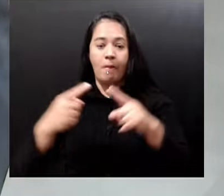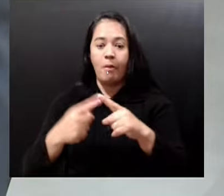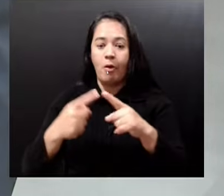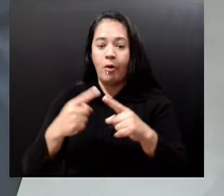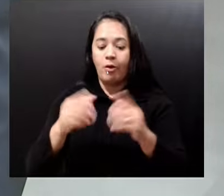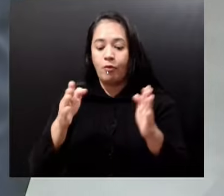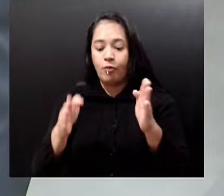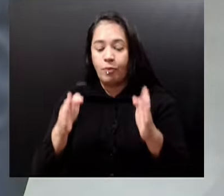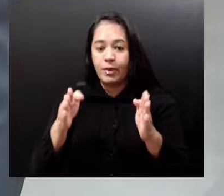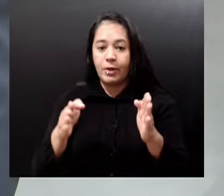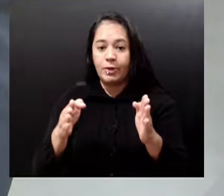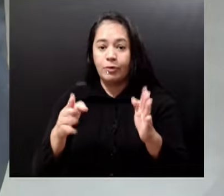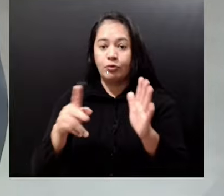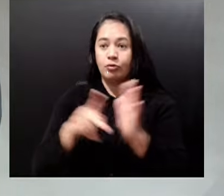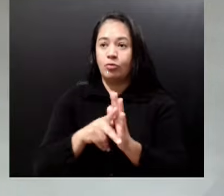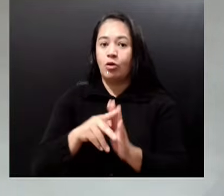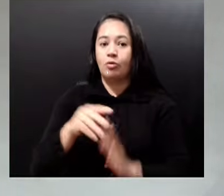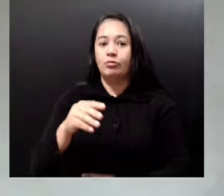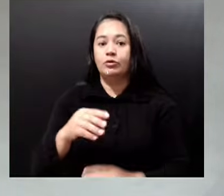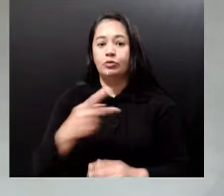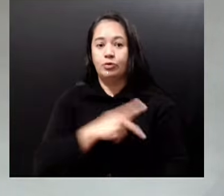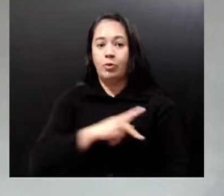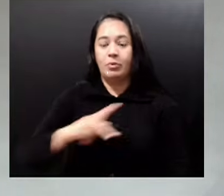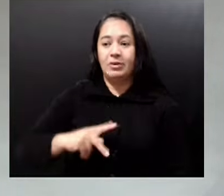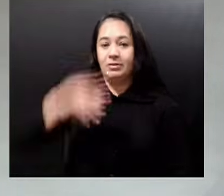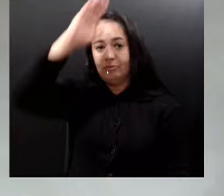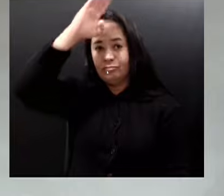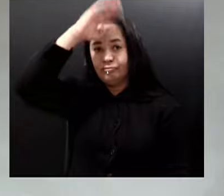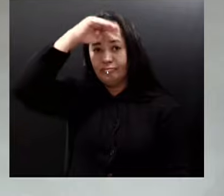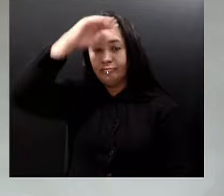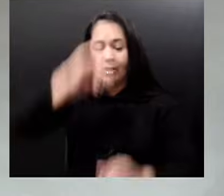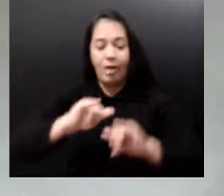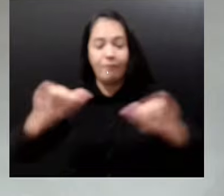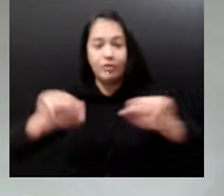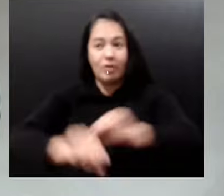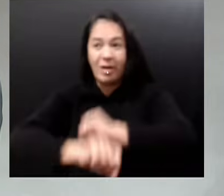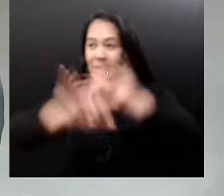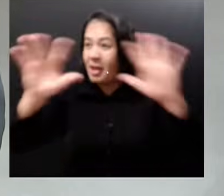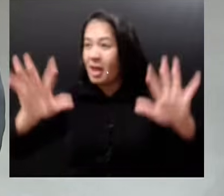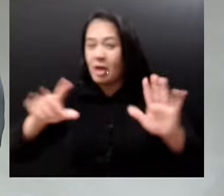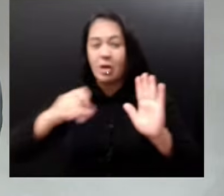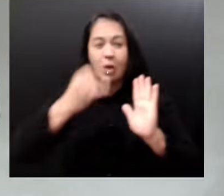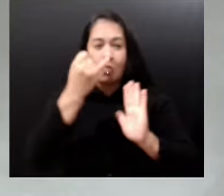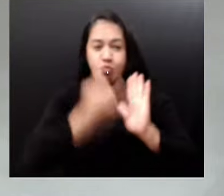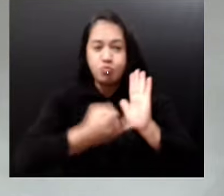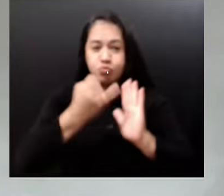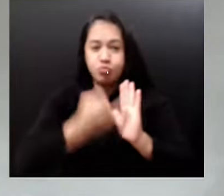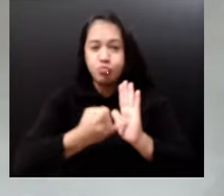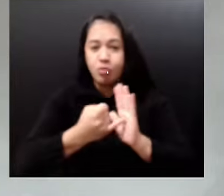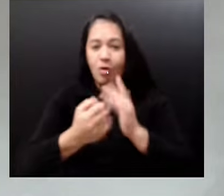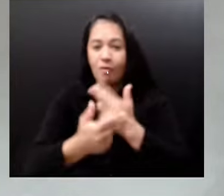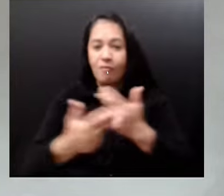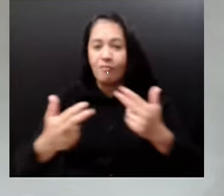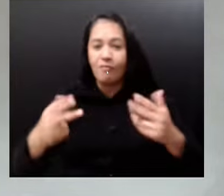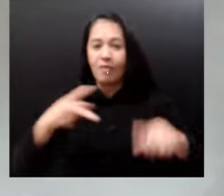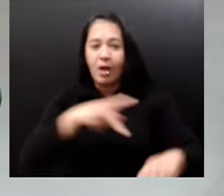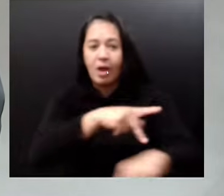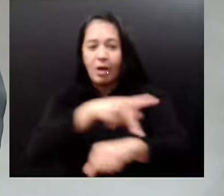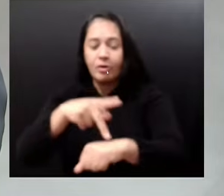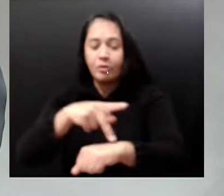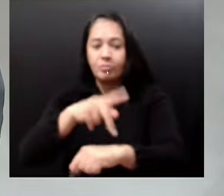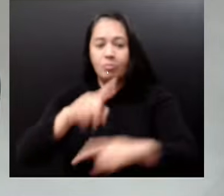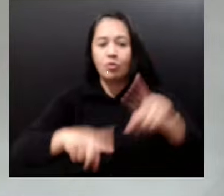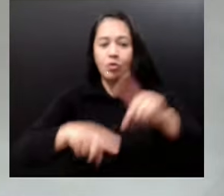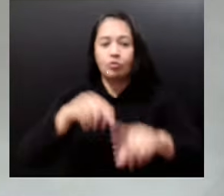muito claro que taxaria países, taxaria produtos que passassem a entrar no país